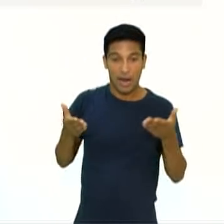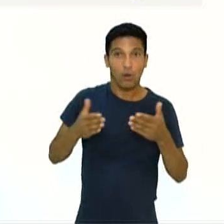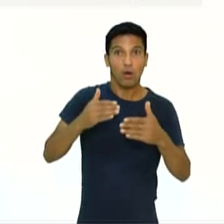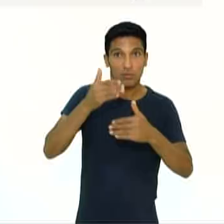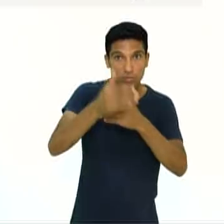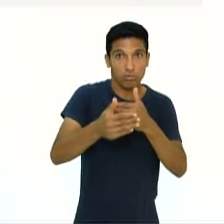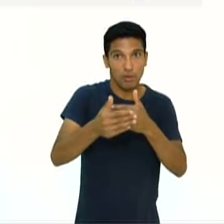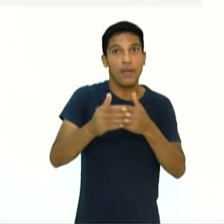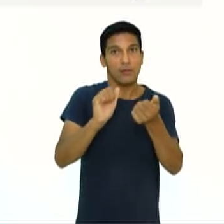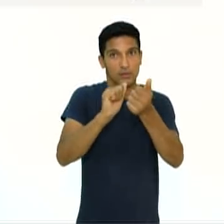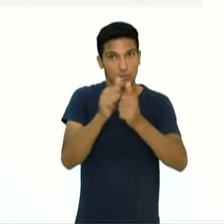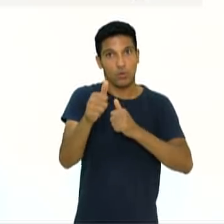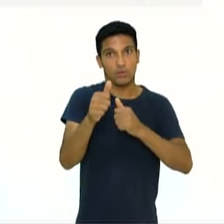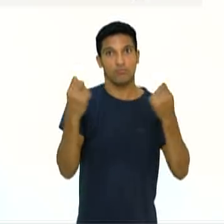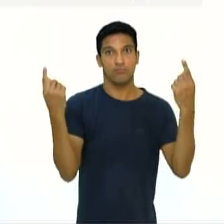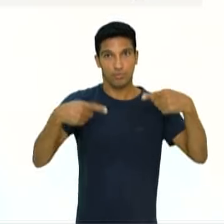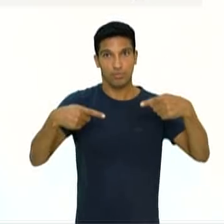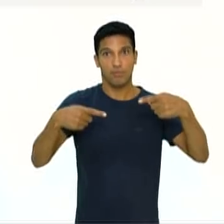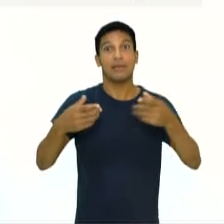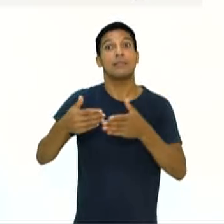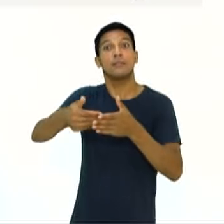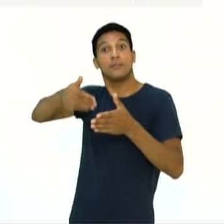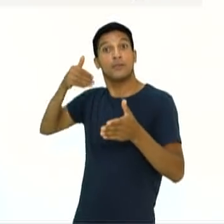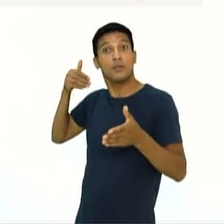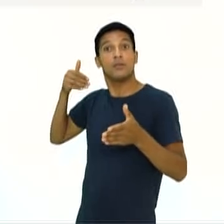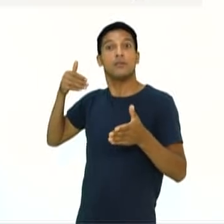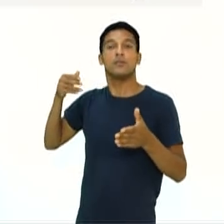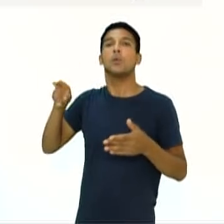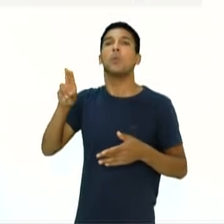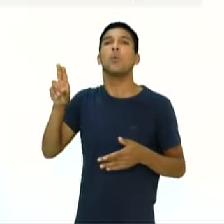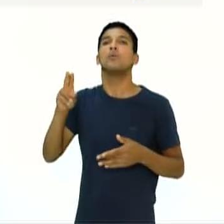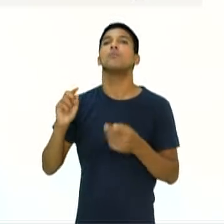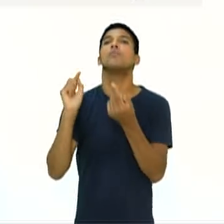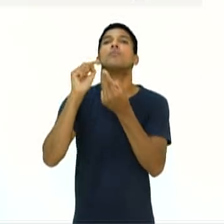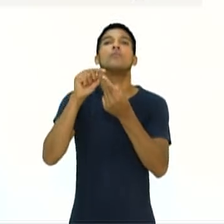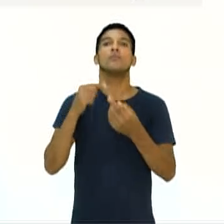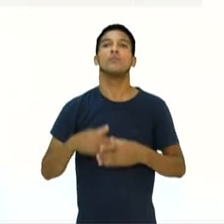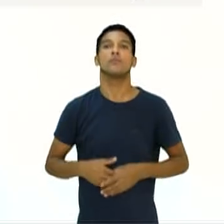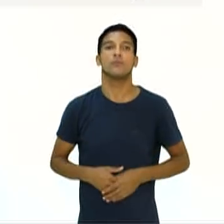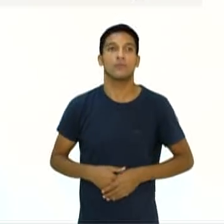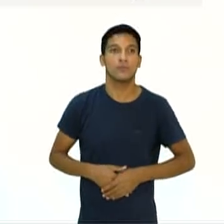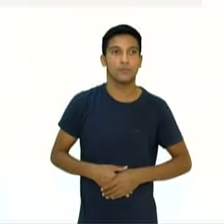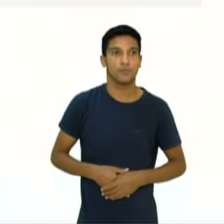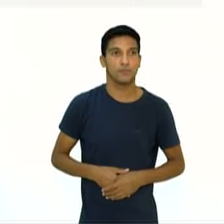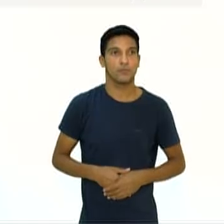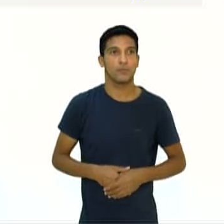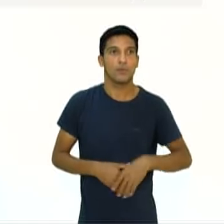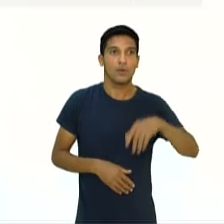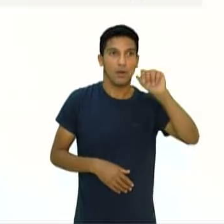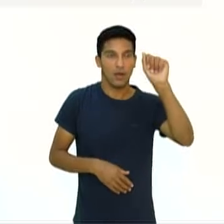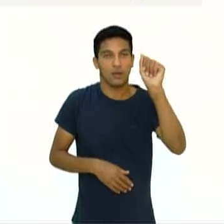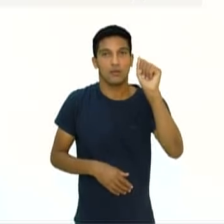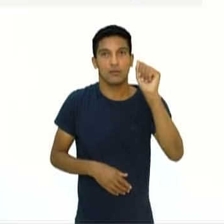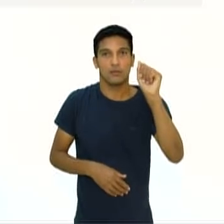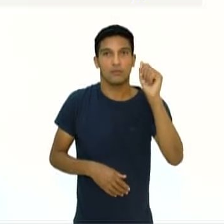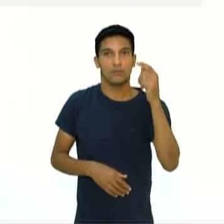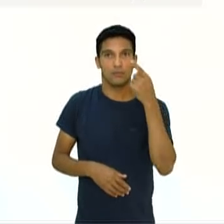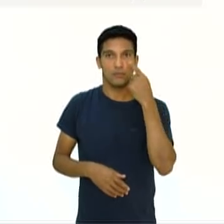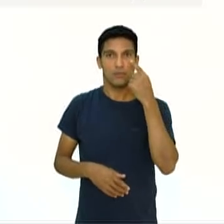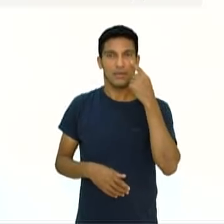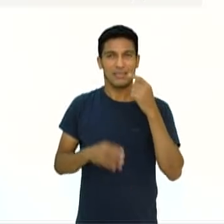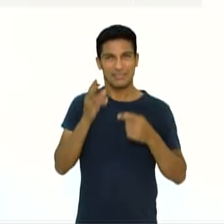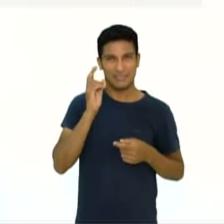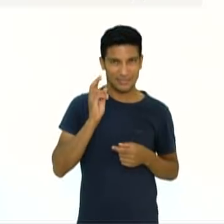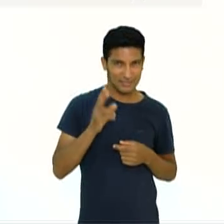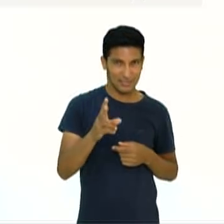que nós conhecemos hoje? Então, primeiro, alternativa A, o arco e flecha sempre foi utilizado apenas como esporte,